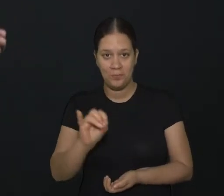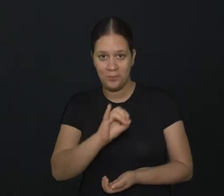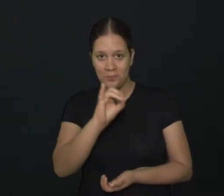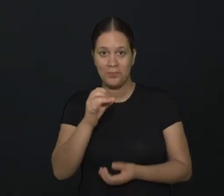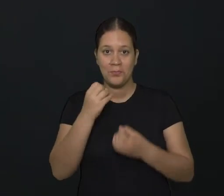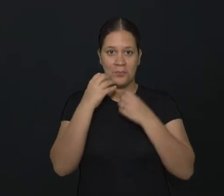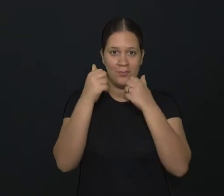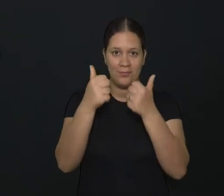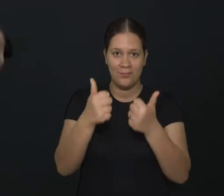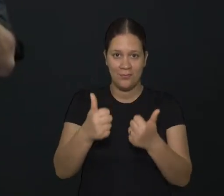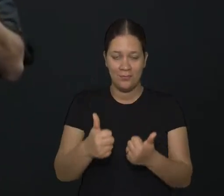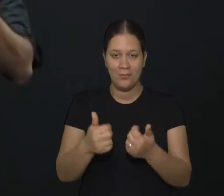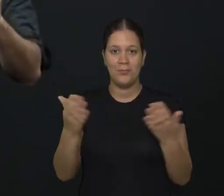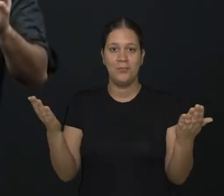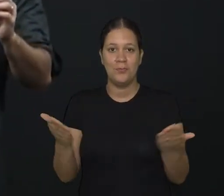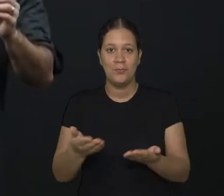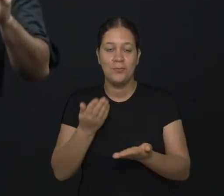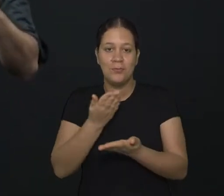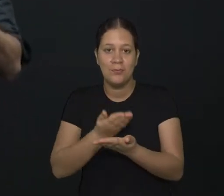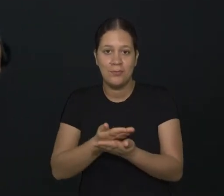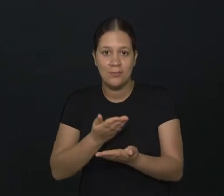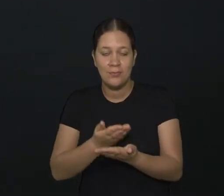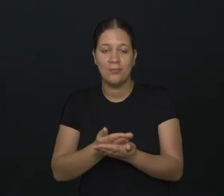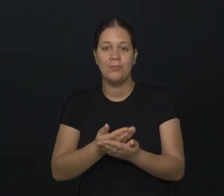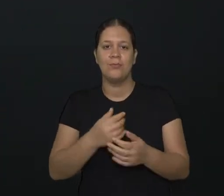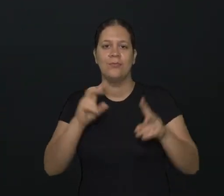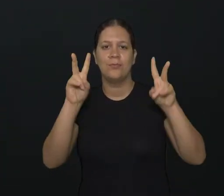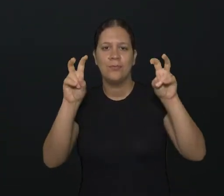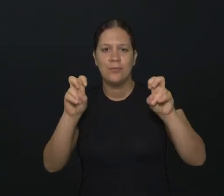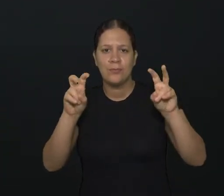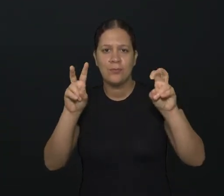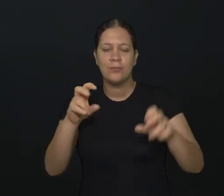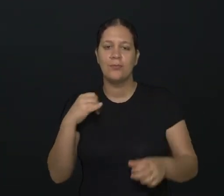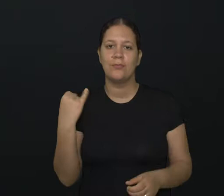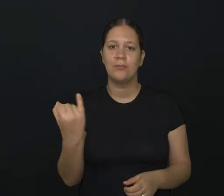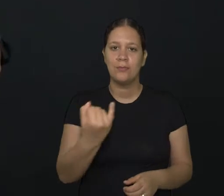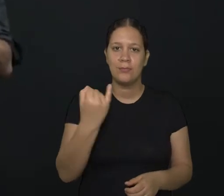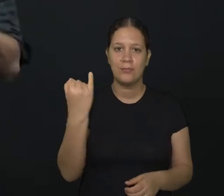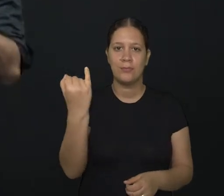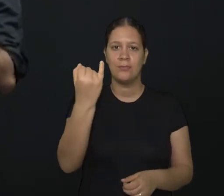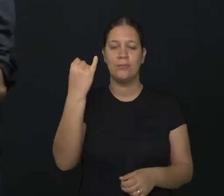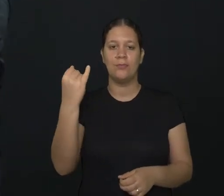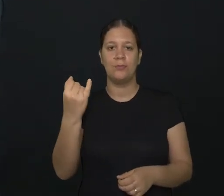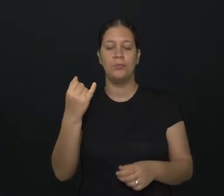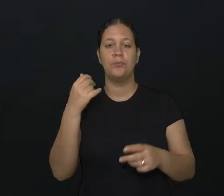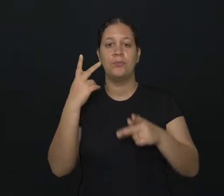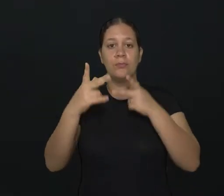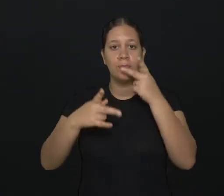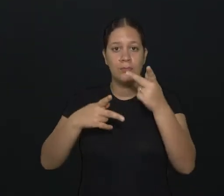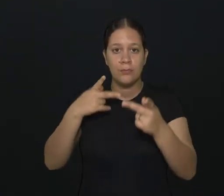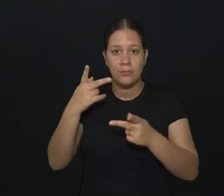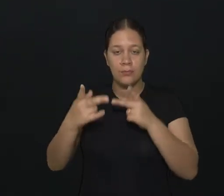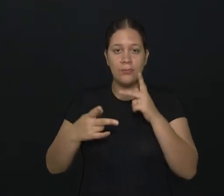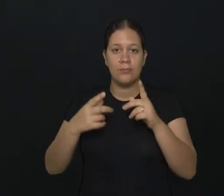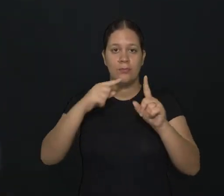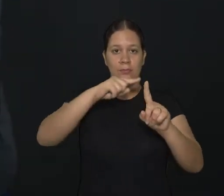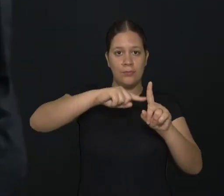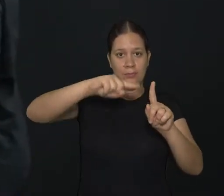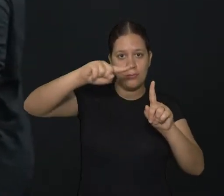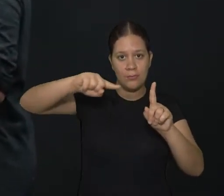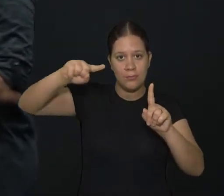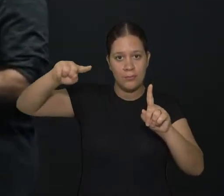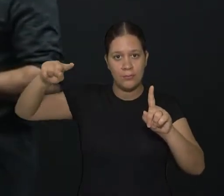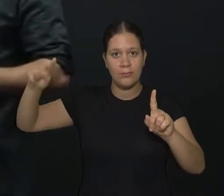Olá pessoal, tudo bem com vocês? Nesta nossa aula vamos tratar aqui de um assunto muito importante onde ele nos fala sobre a